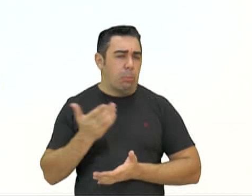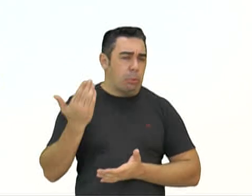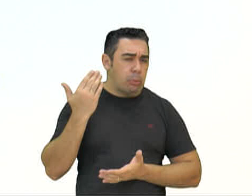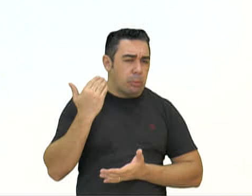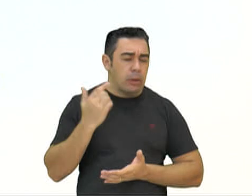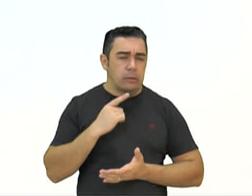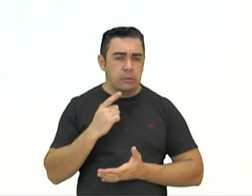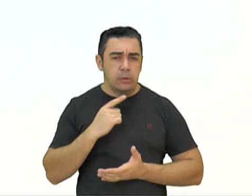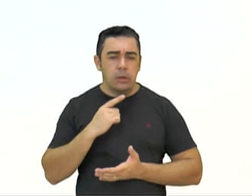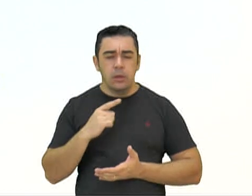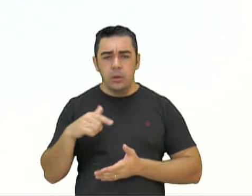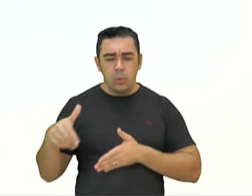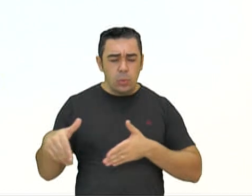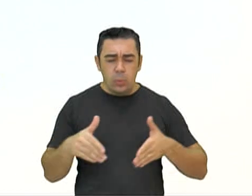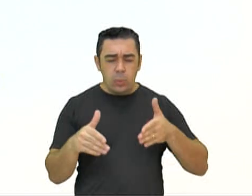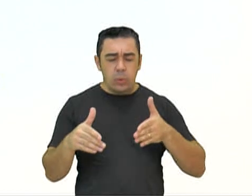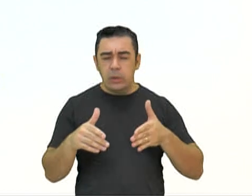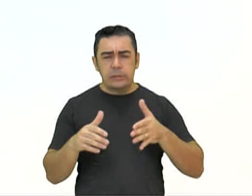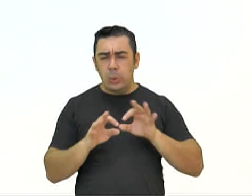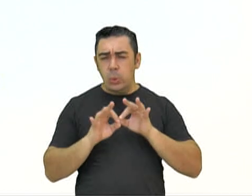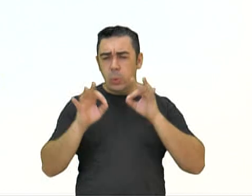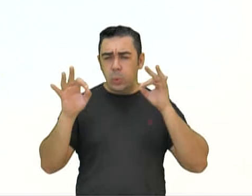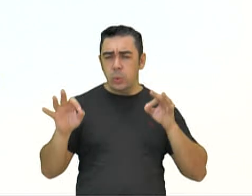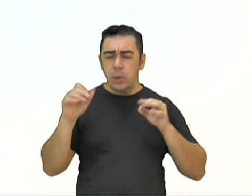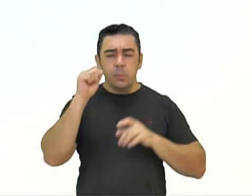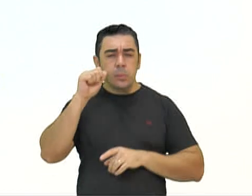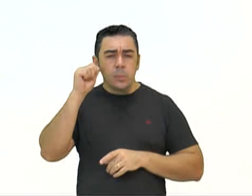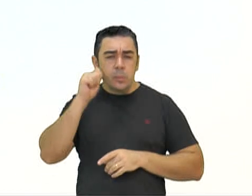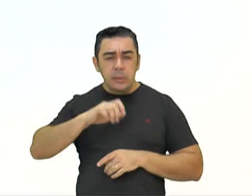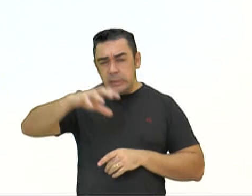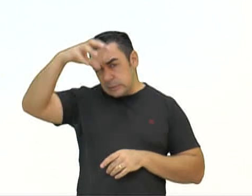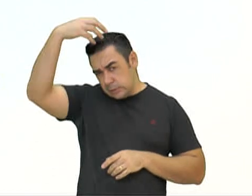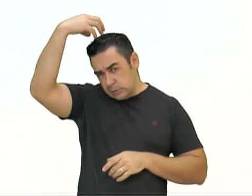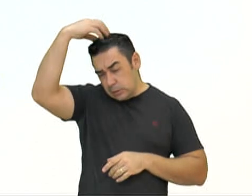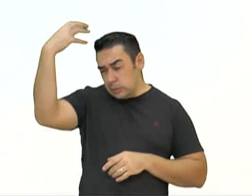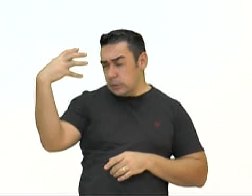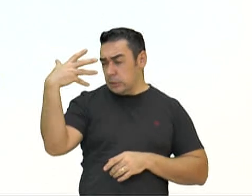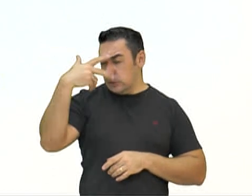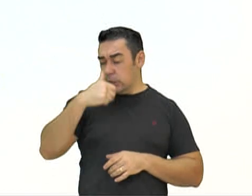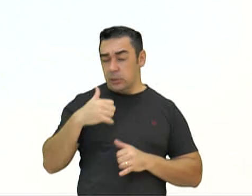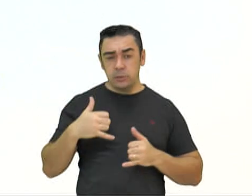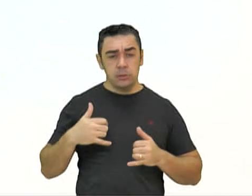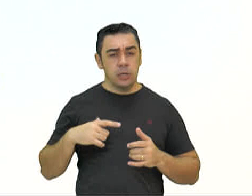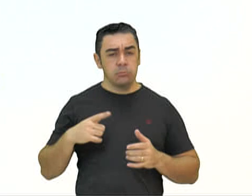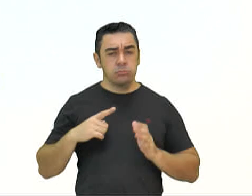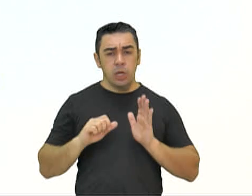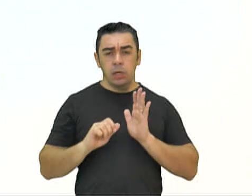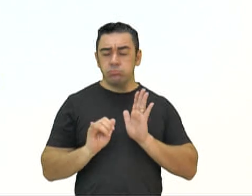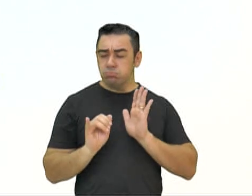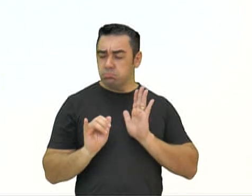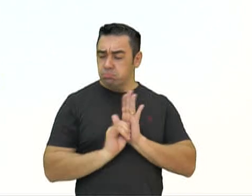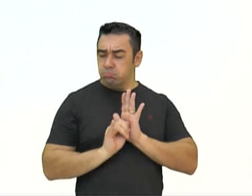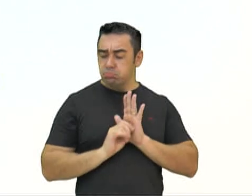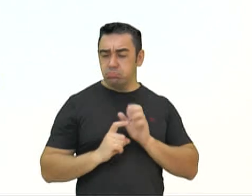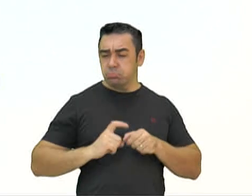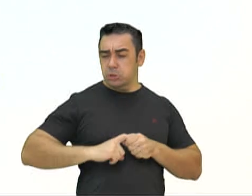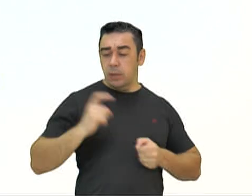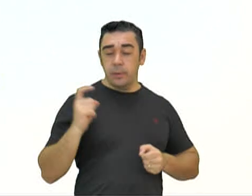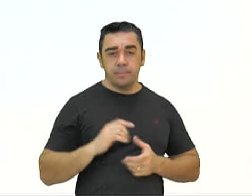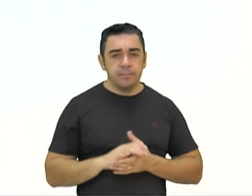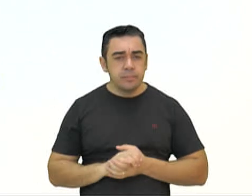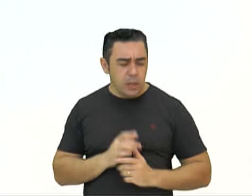distante, uma princesa linda, independente e cheia de autoestima. Ela se deparou com uma rã